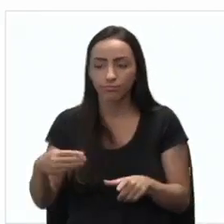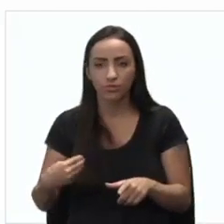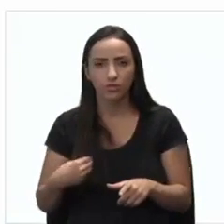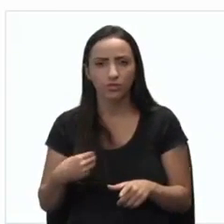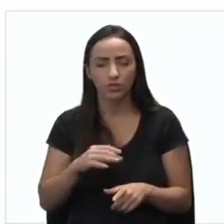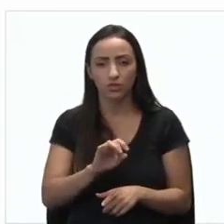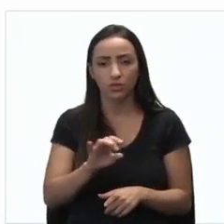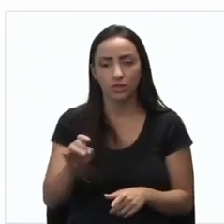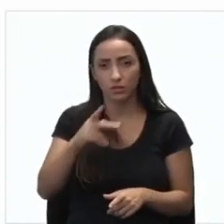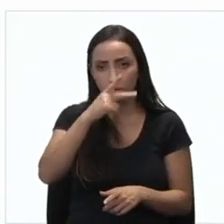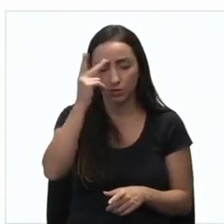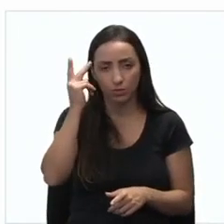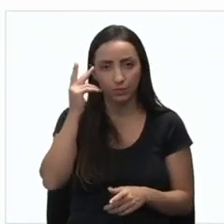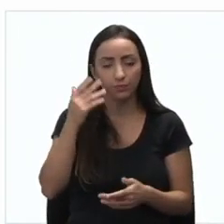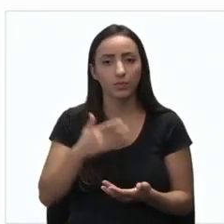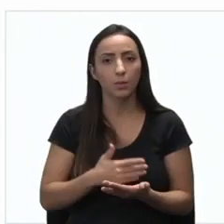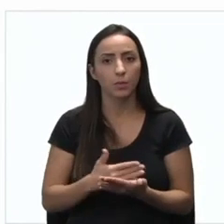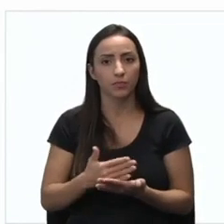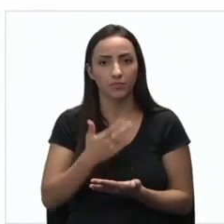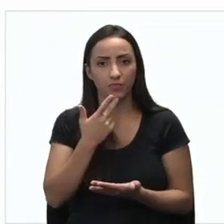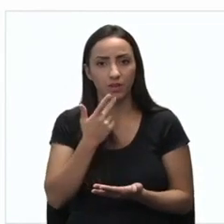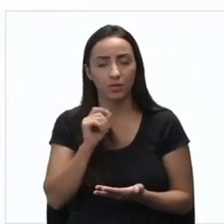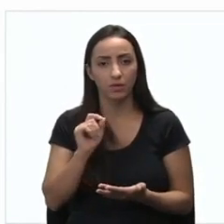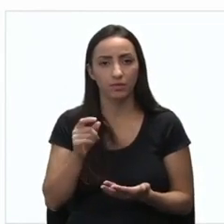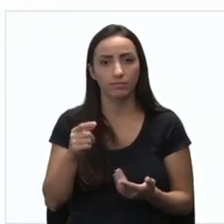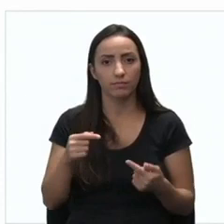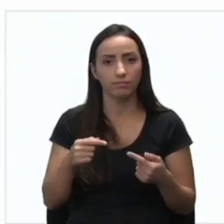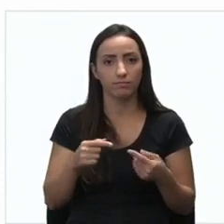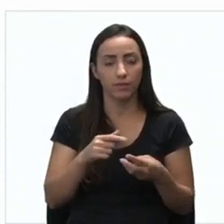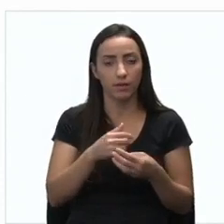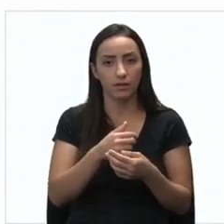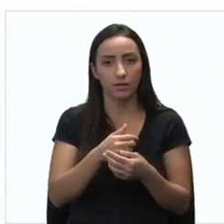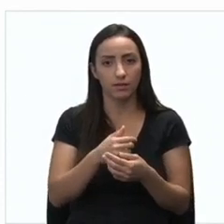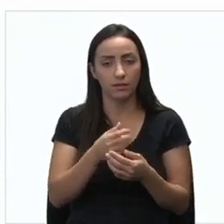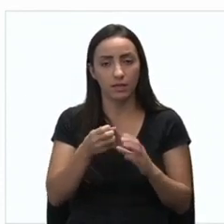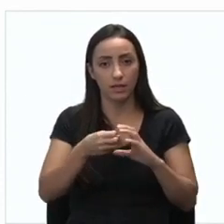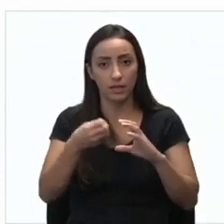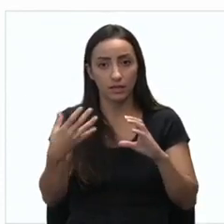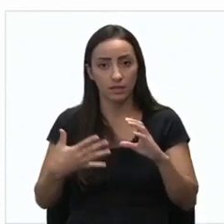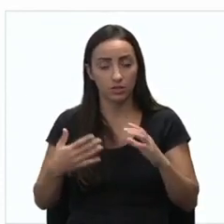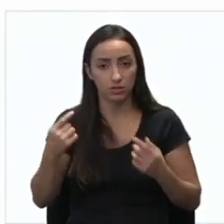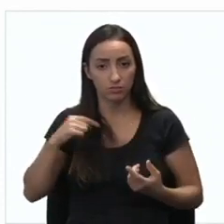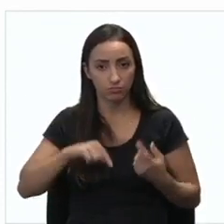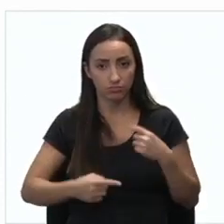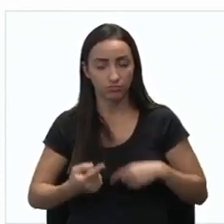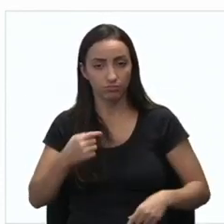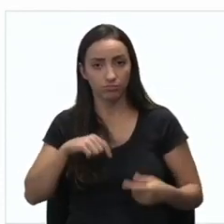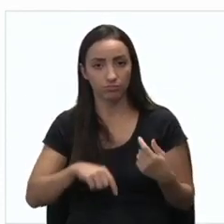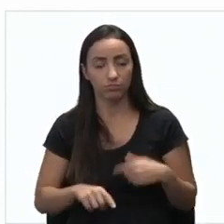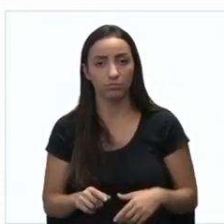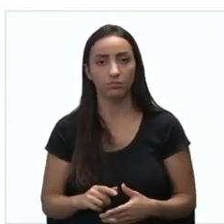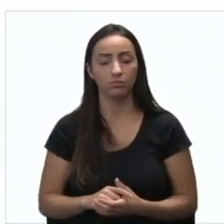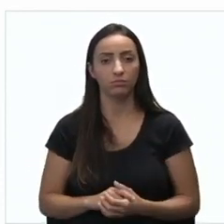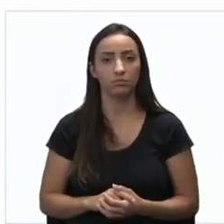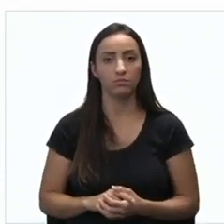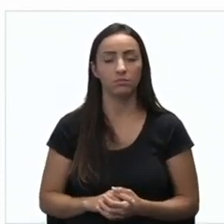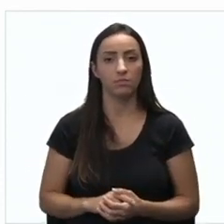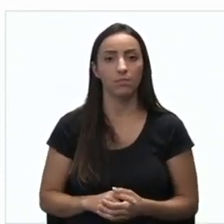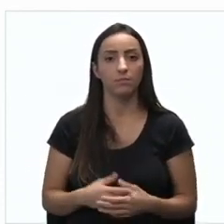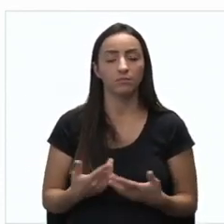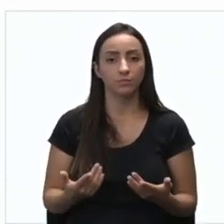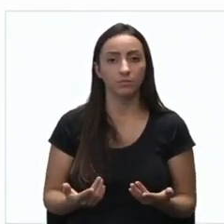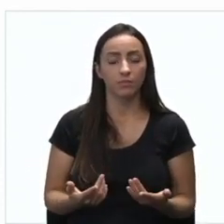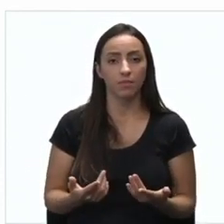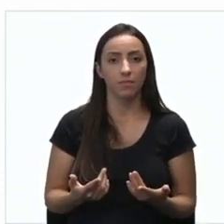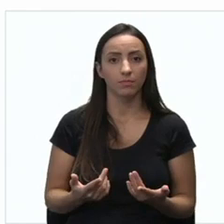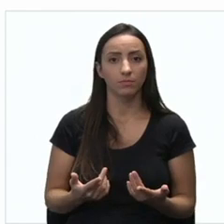Vamos começar falando dos aspectos biológicos ou físicos. A constituição genética, que